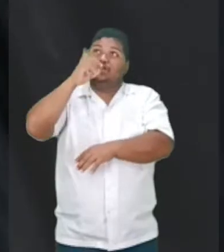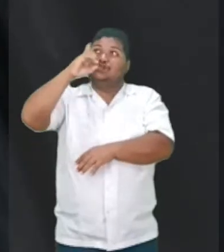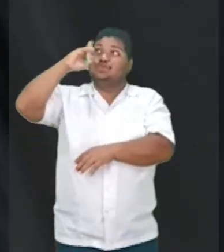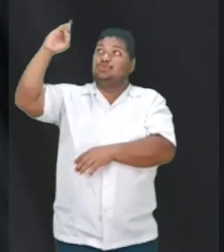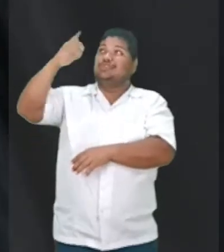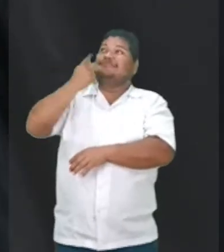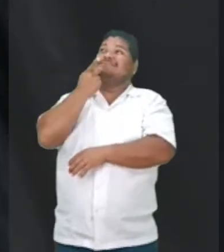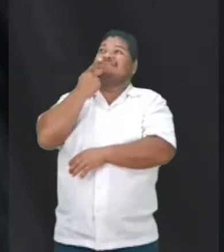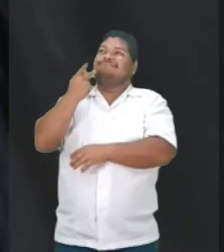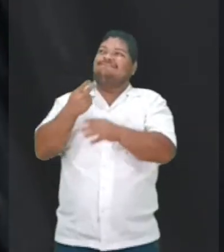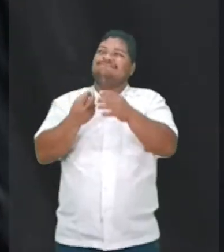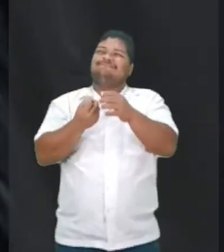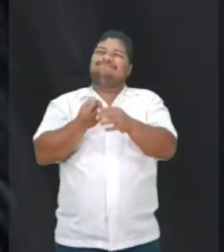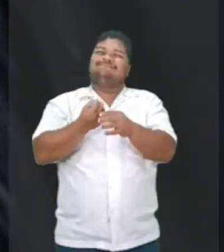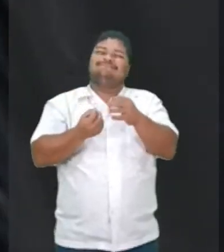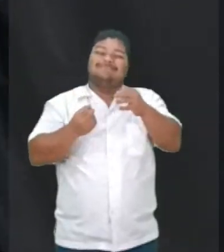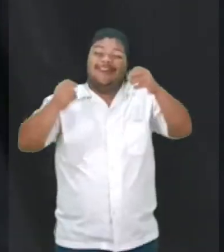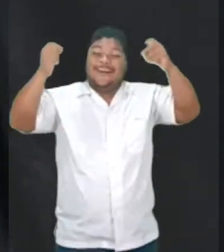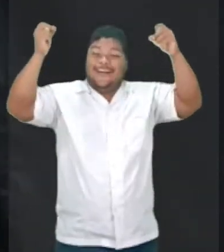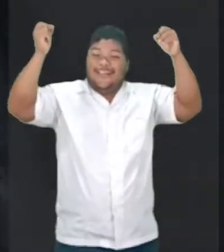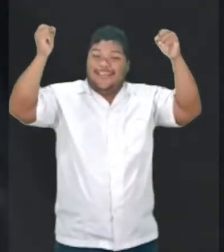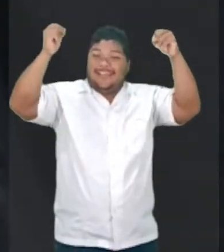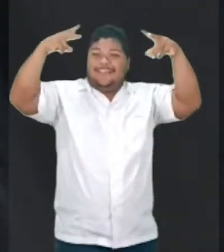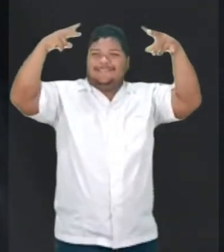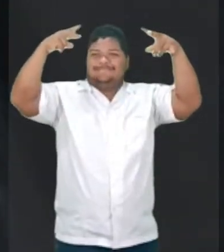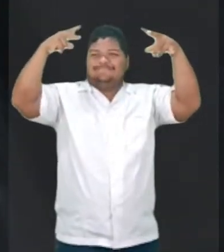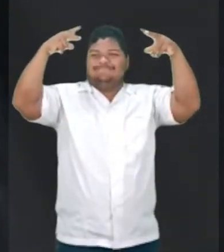houve luz.